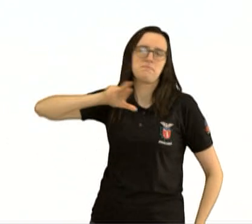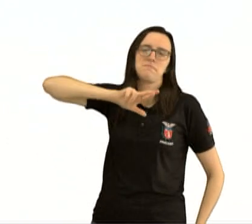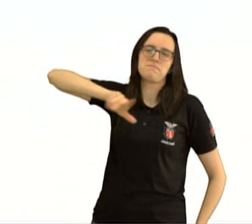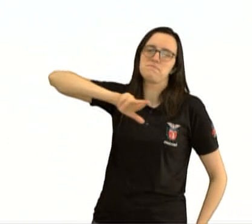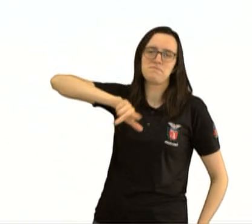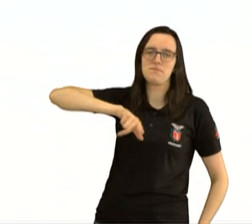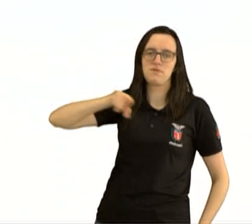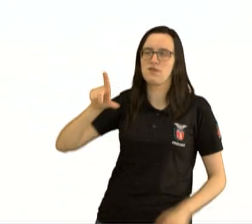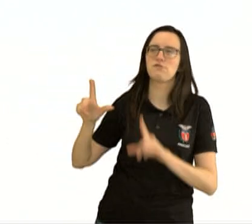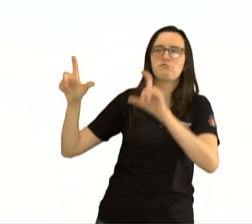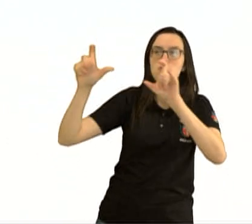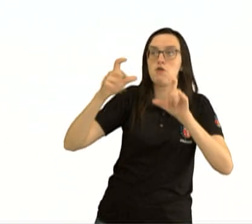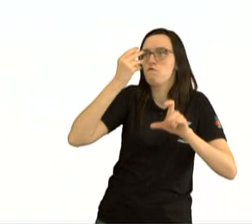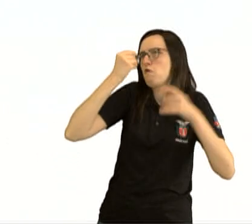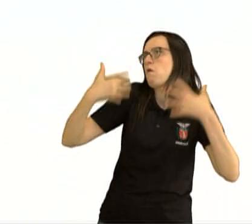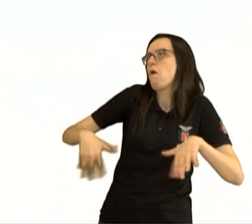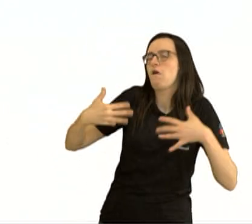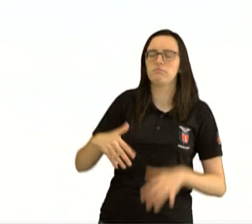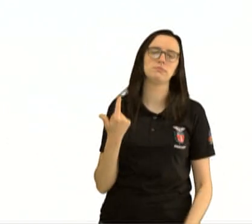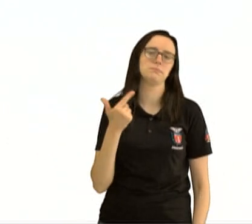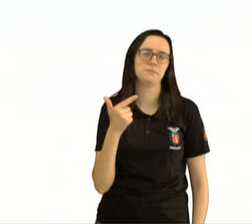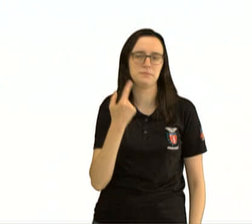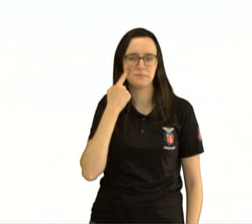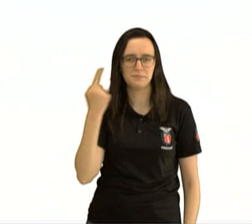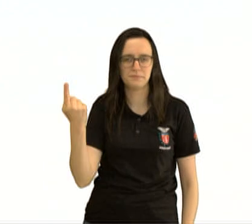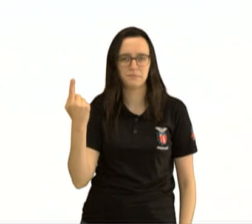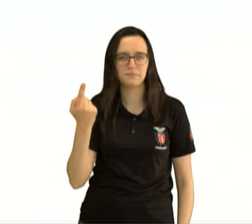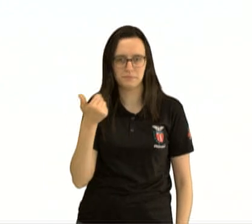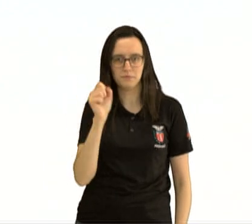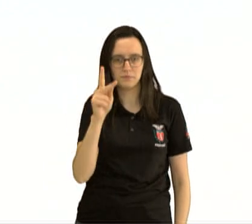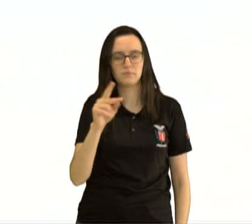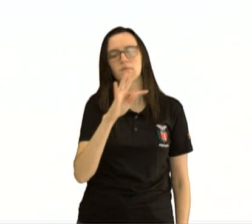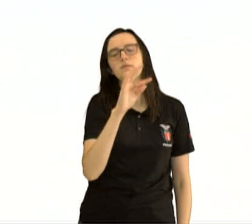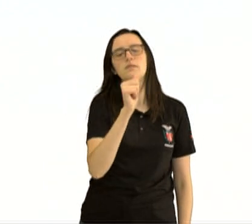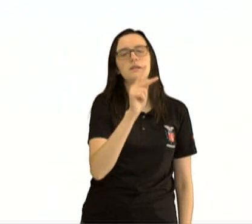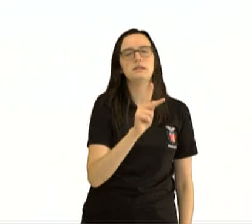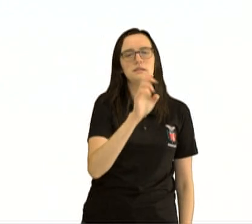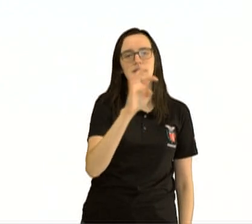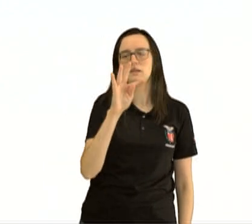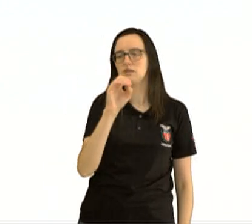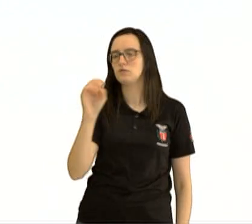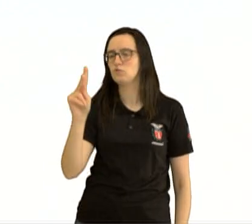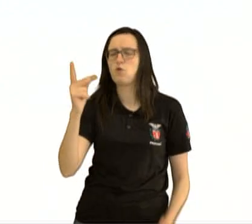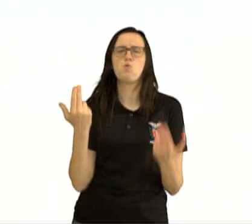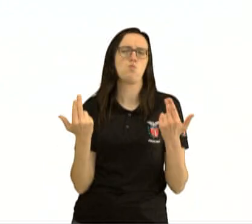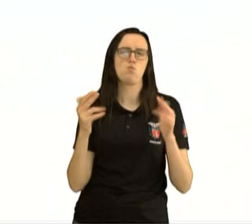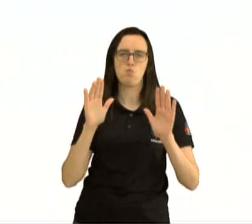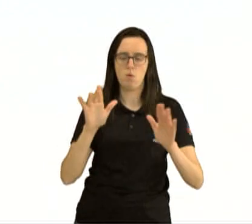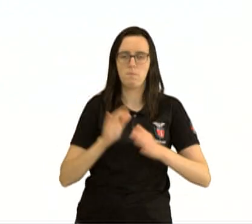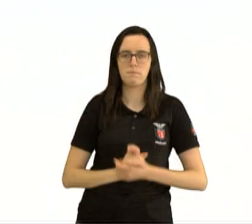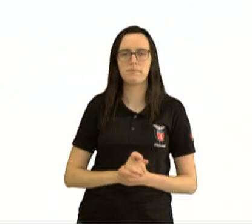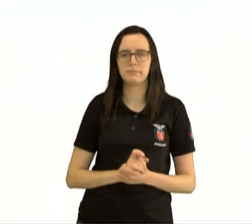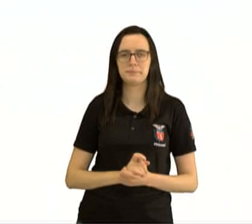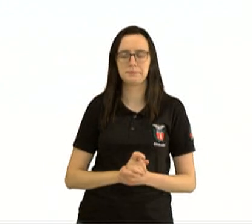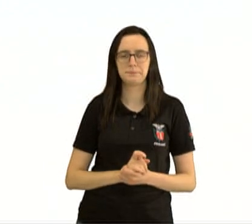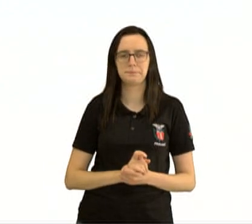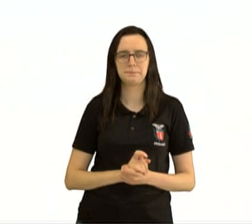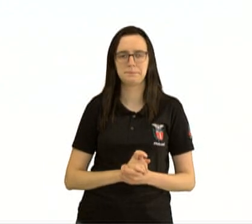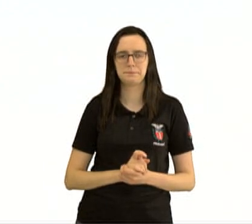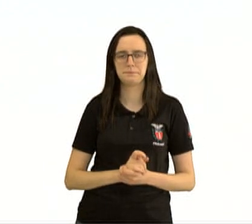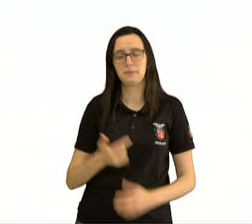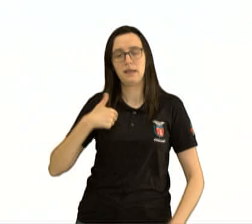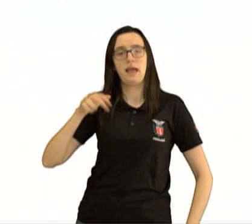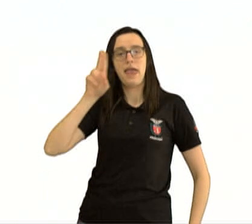photos, awesome pictures. Pictures e photos são sinônimos, ok? No, she didn't take. No caso aqui, como eu estou